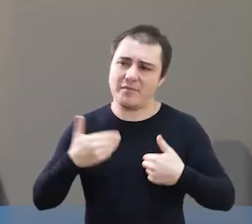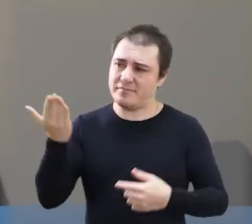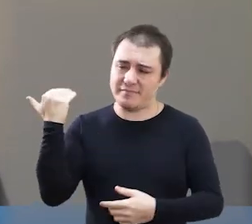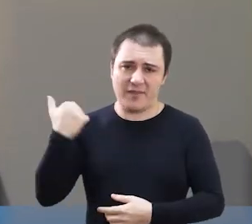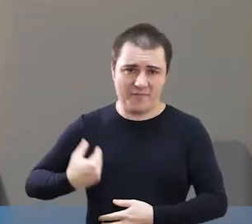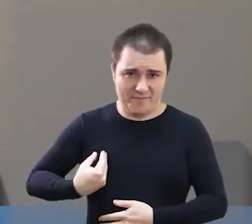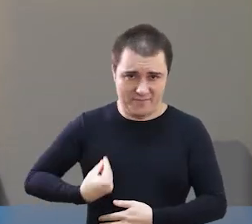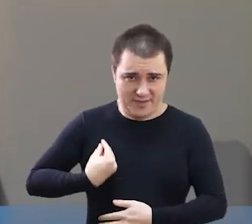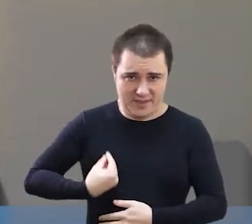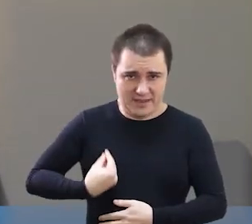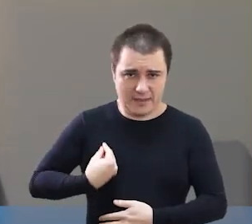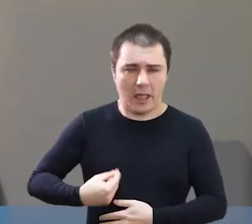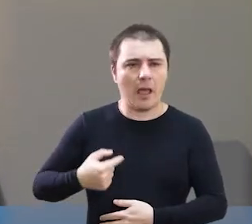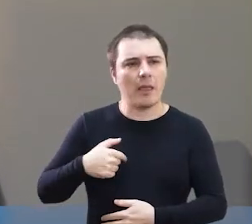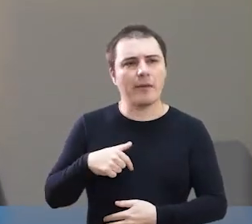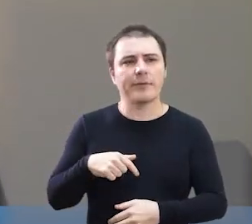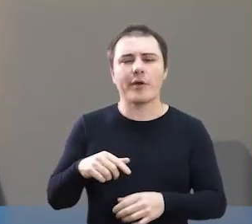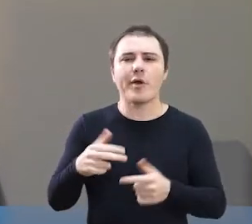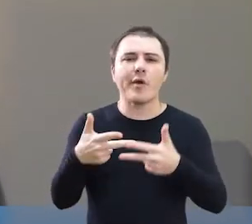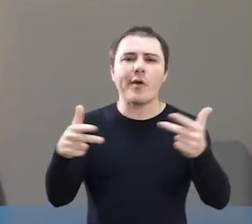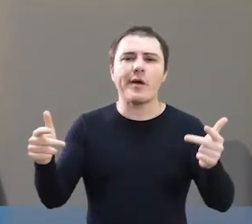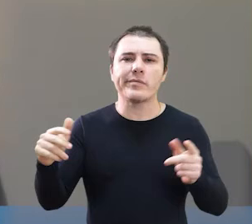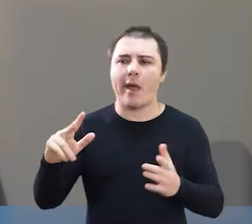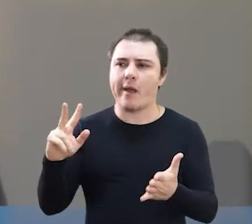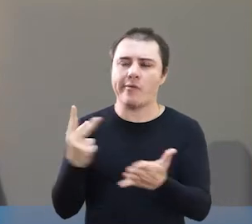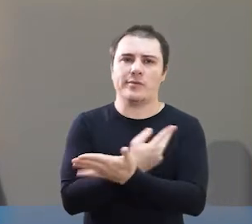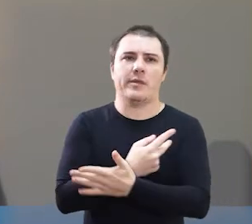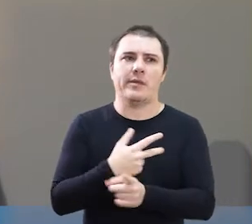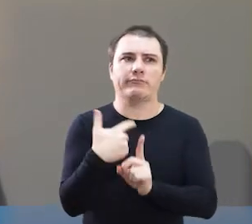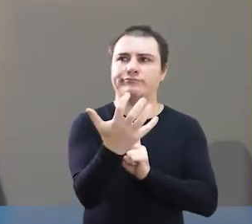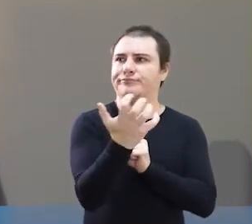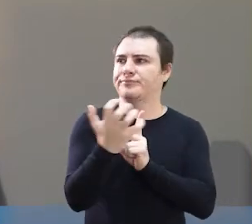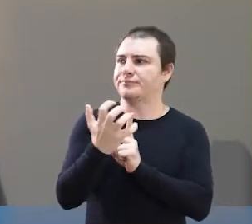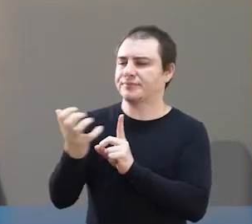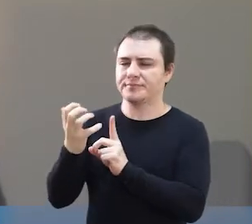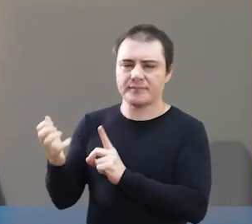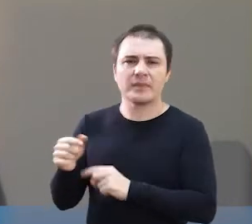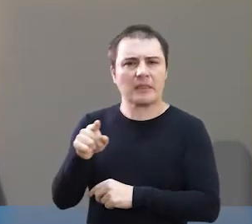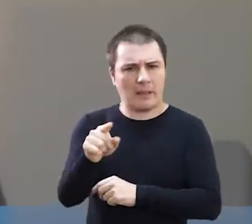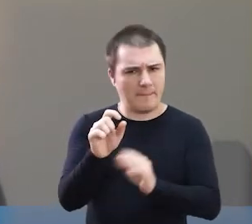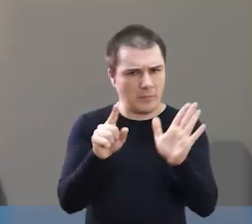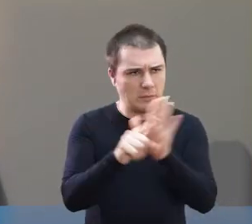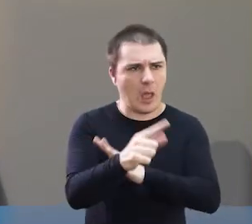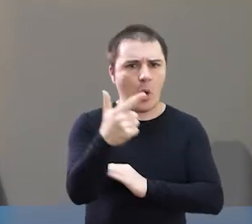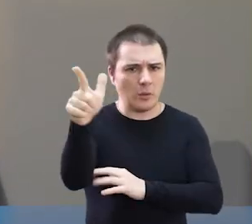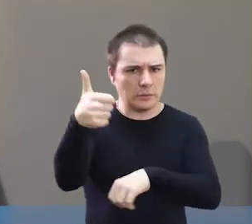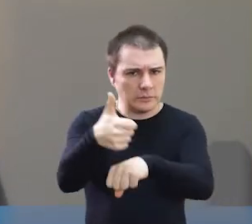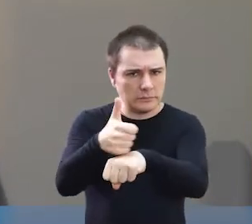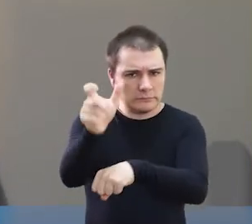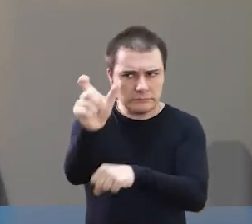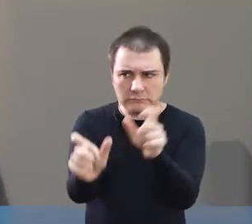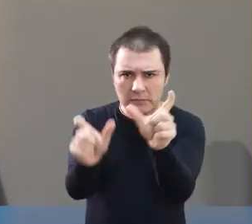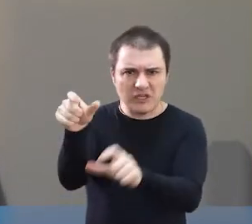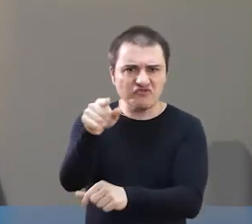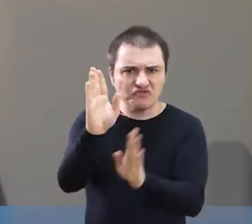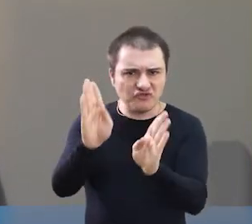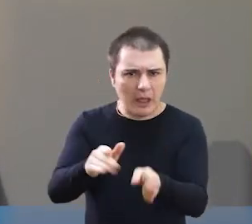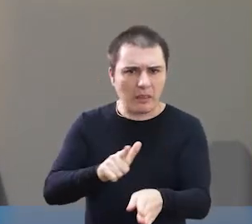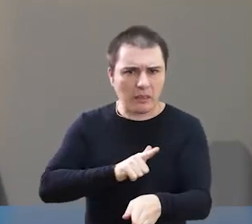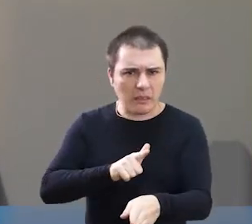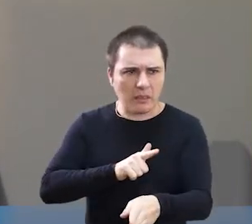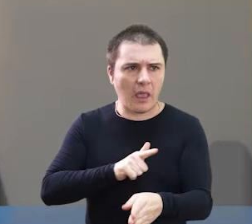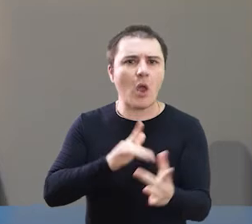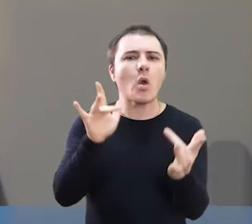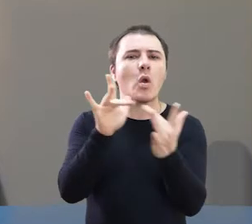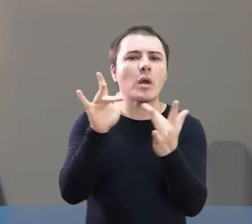coincidências na minha vida para a elaboração desse livro. Se você perguntar para os psicólogos quantos casos chegam de luto para